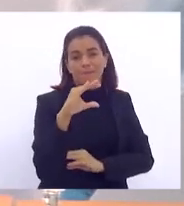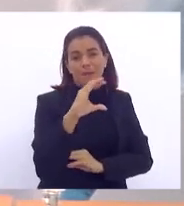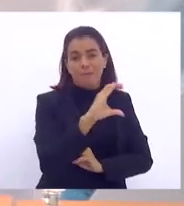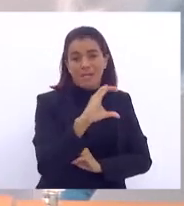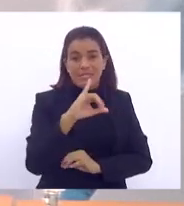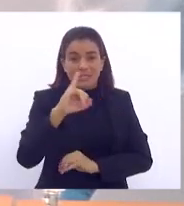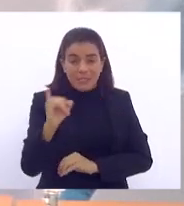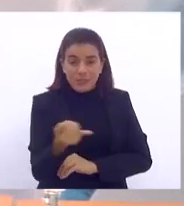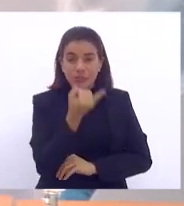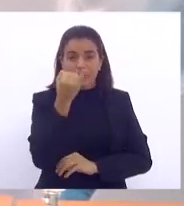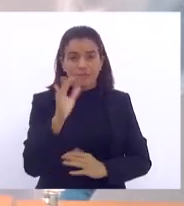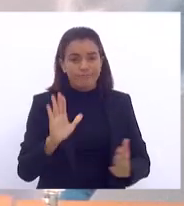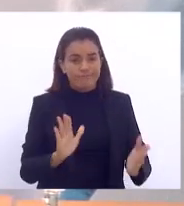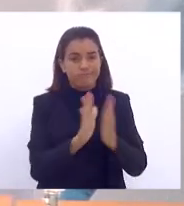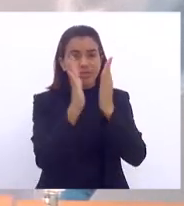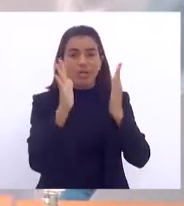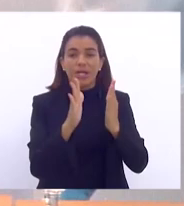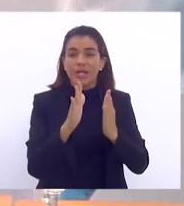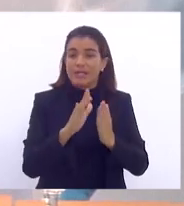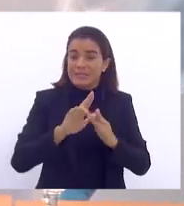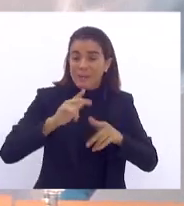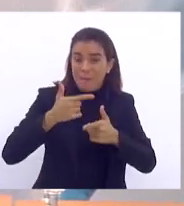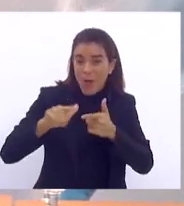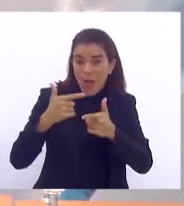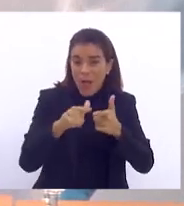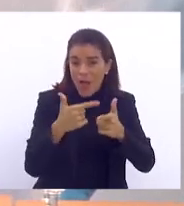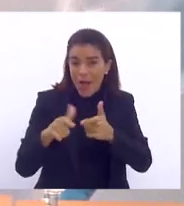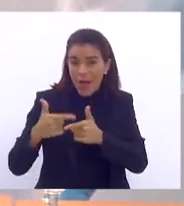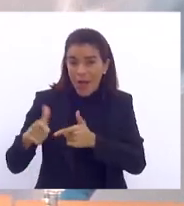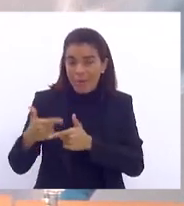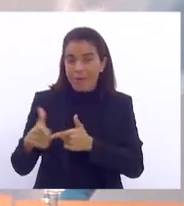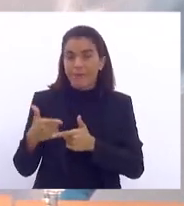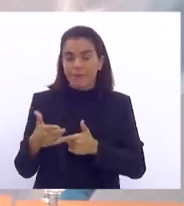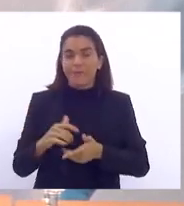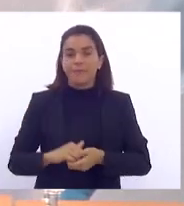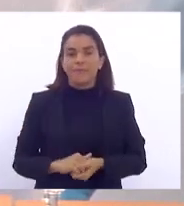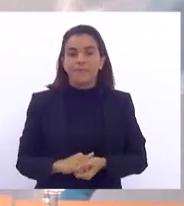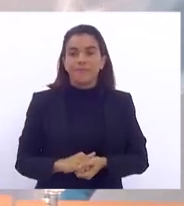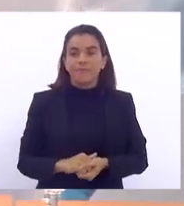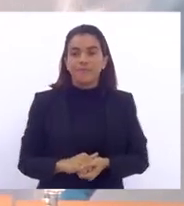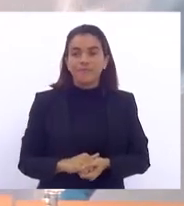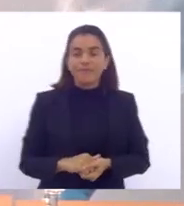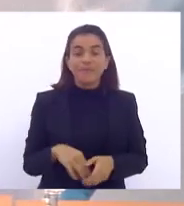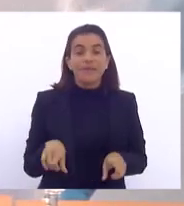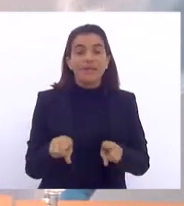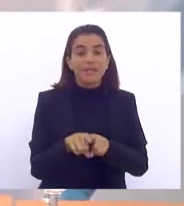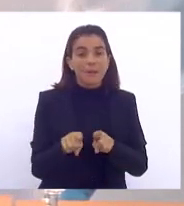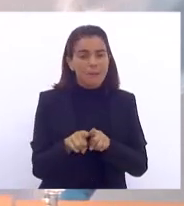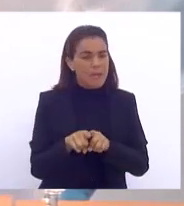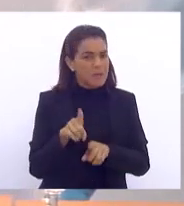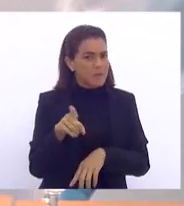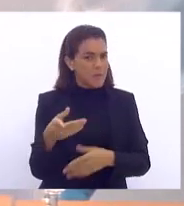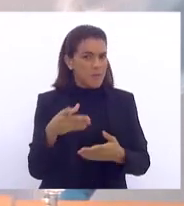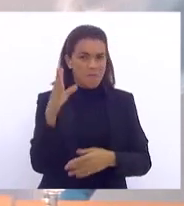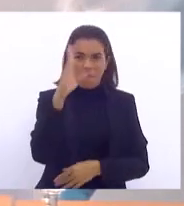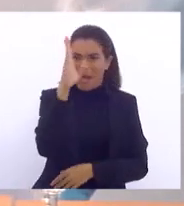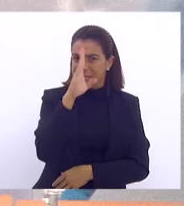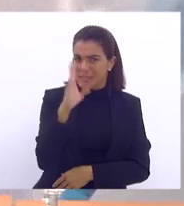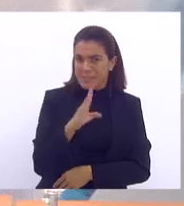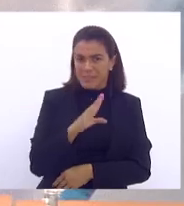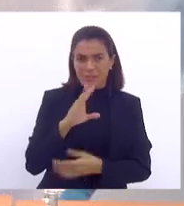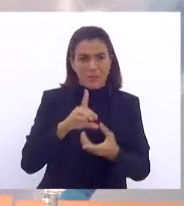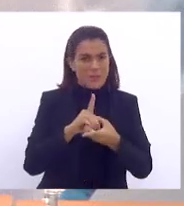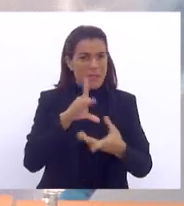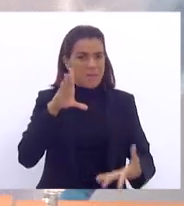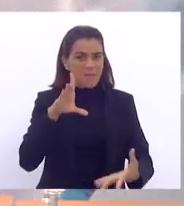fazer um enfrentamento de um volume de problemas daquele E aí ainda num estado democrático de direito Maria Lu que se